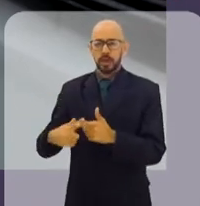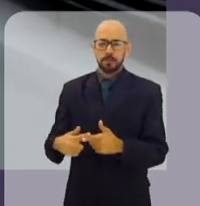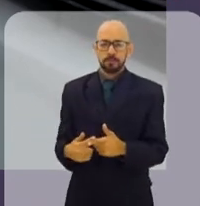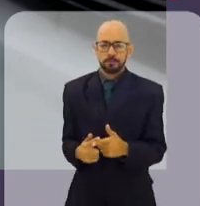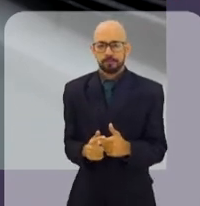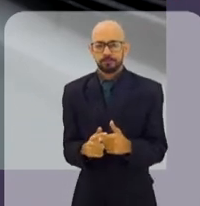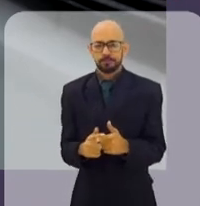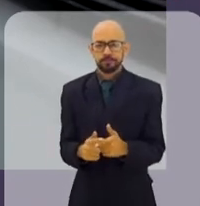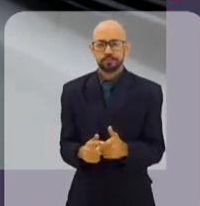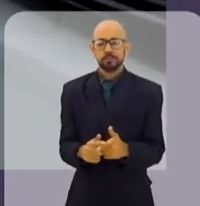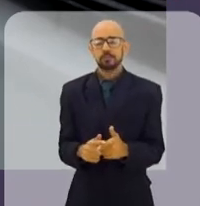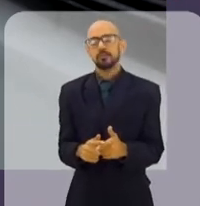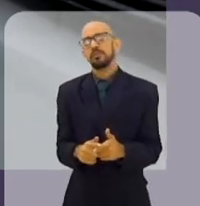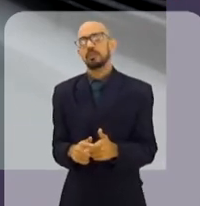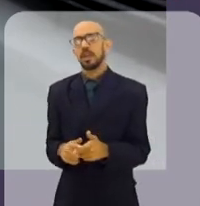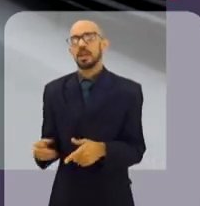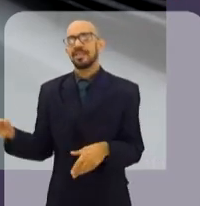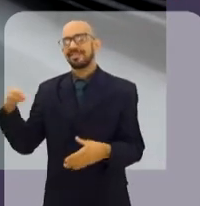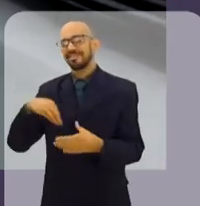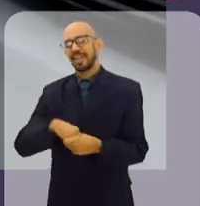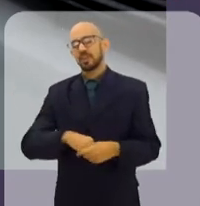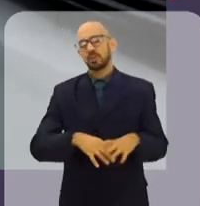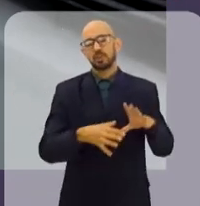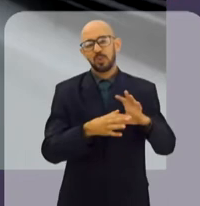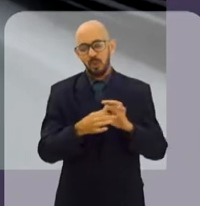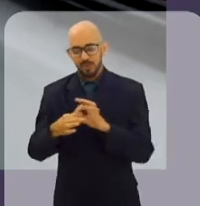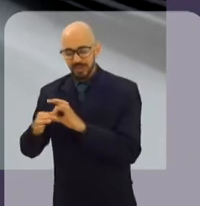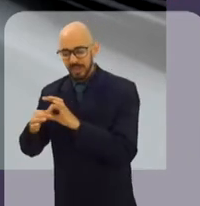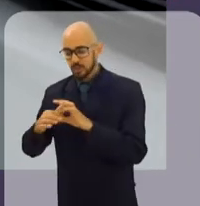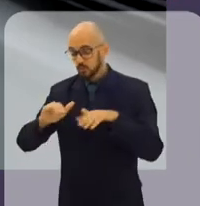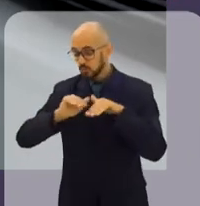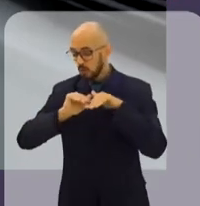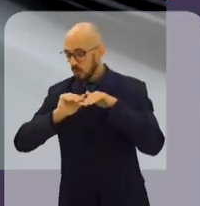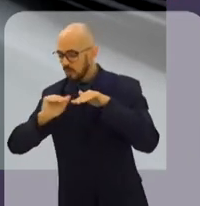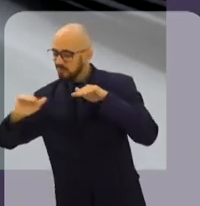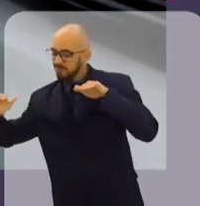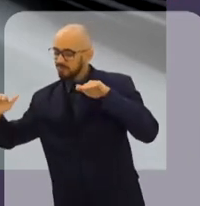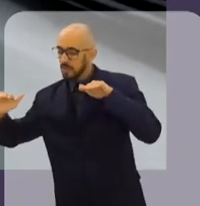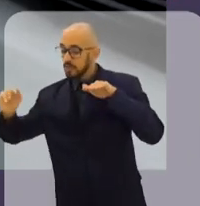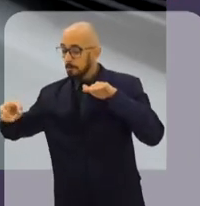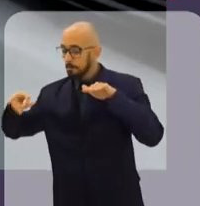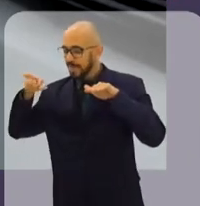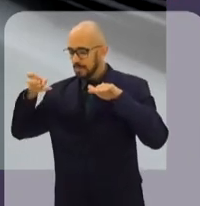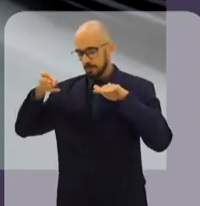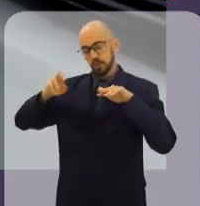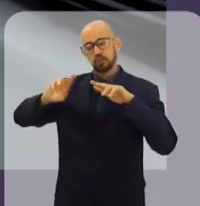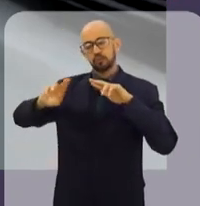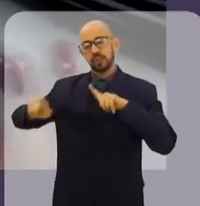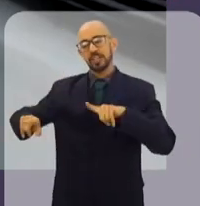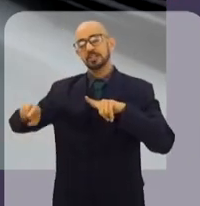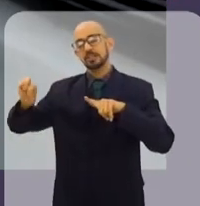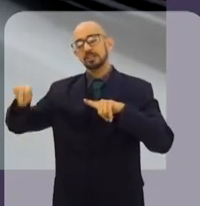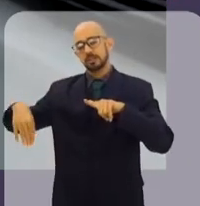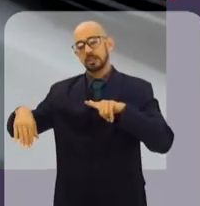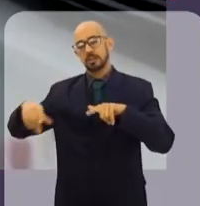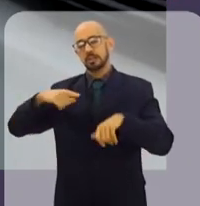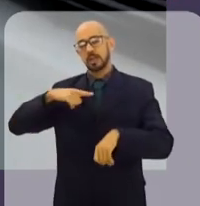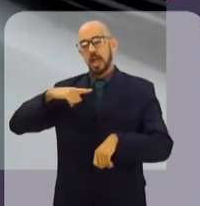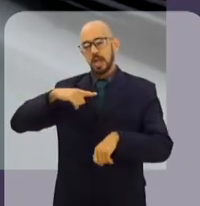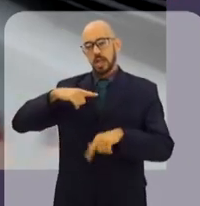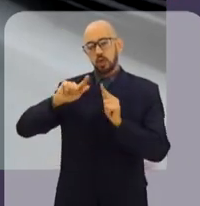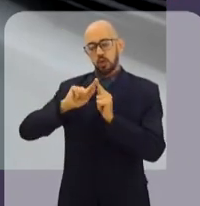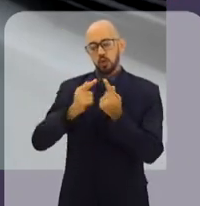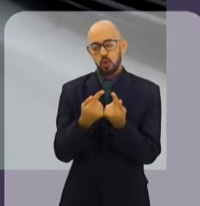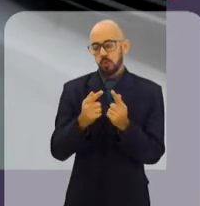você se ter uma perspectiva dentro da horizontalidade, a gente vê a diferença, né? Existe diferença